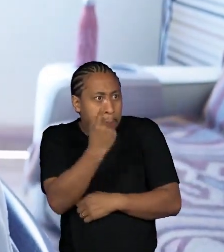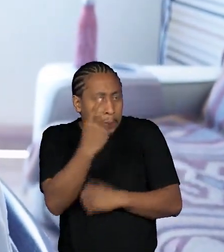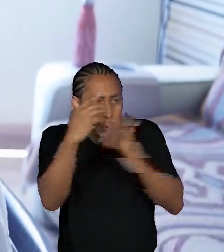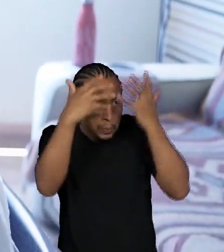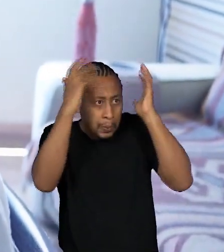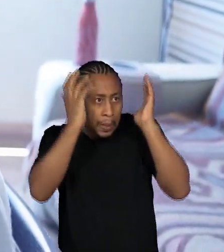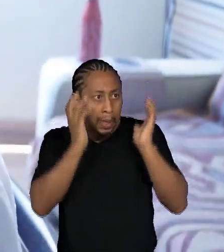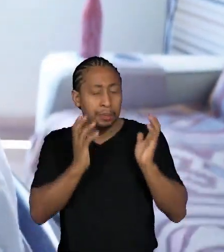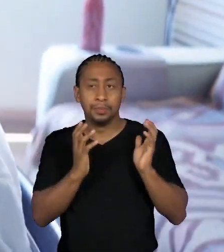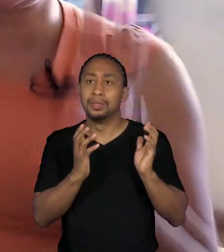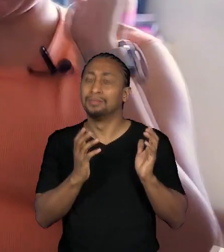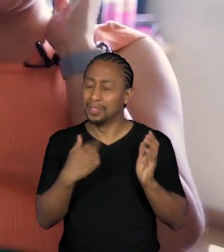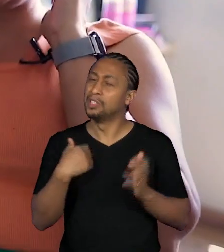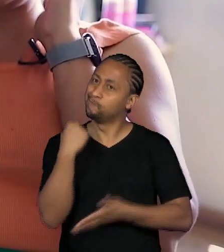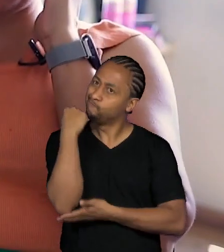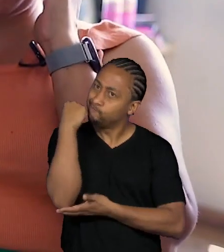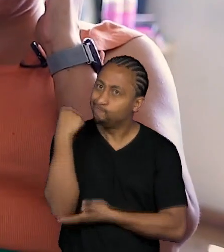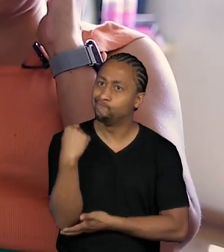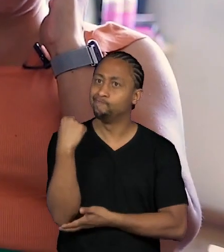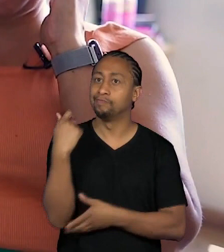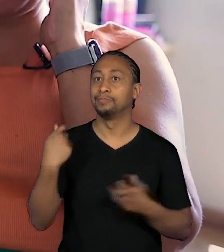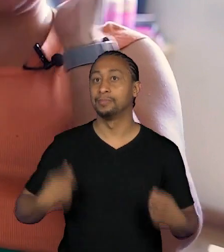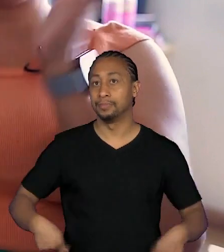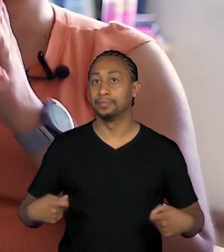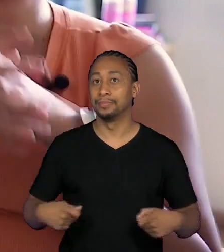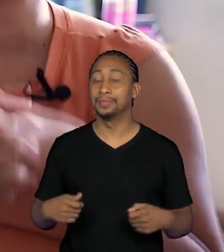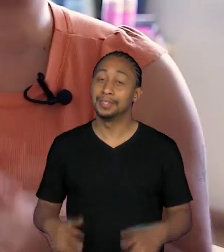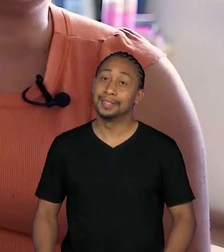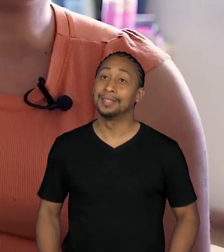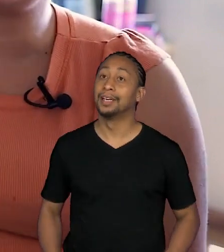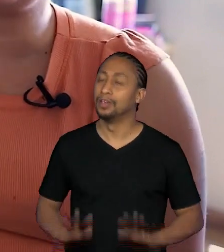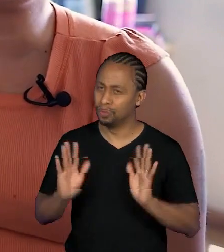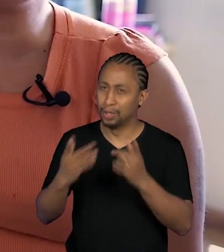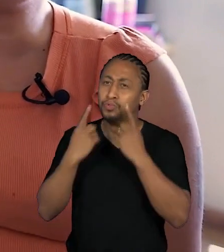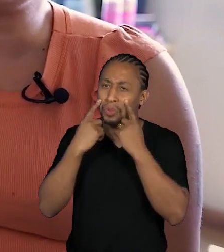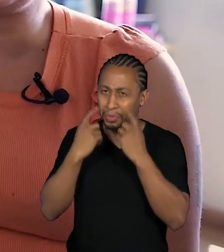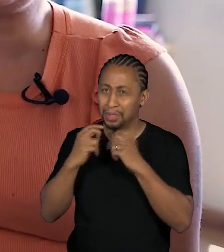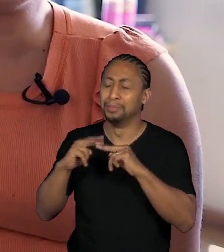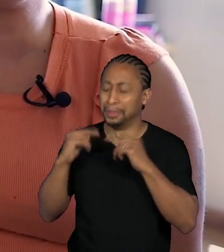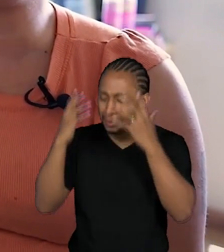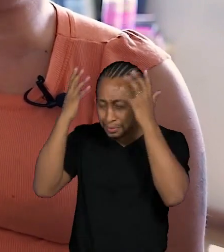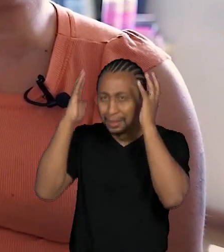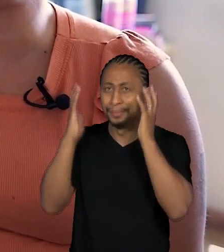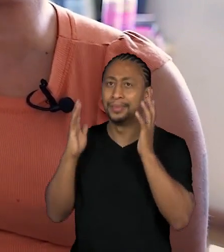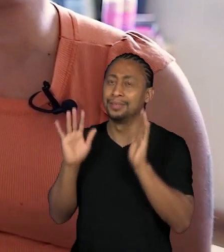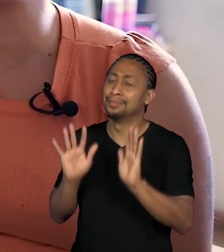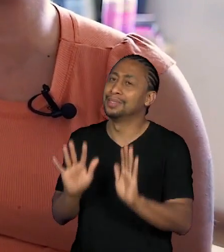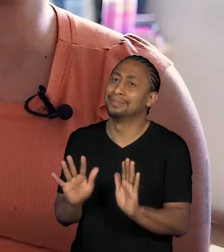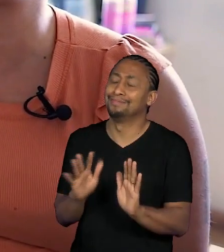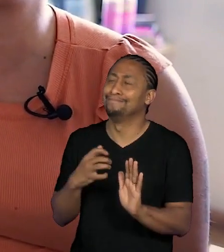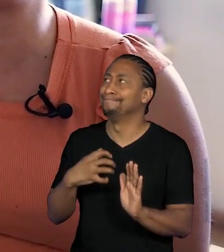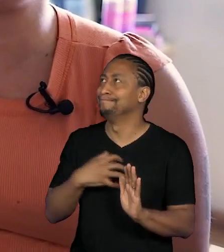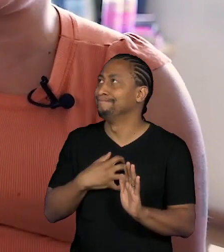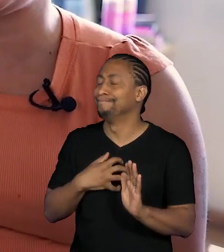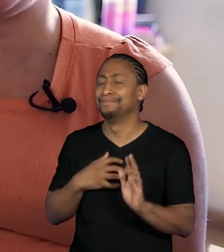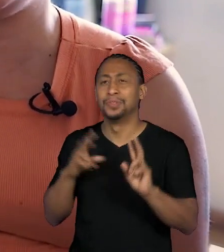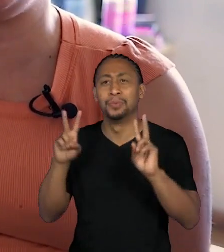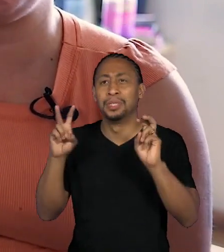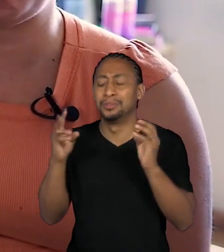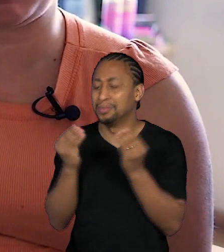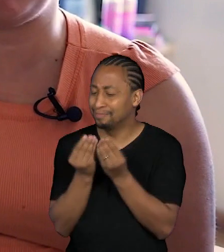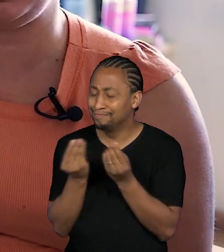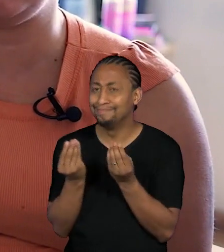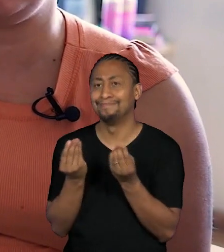isso como uma resistência. Sempre choro quando eu falo do meu cabelo, mas é porque é um assunto muito